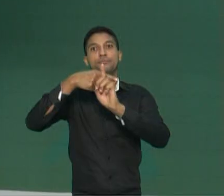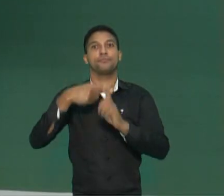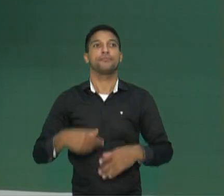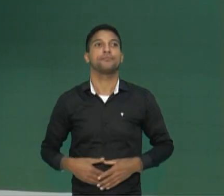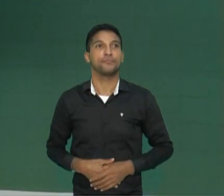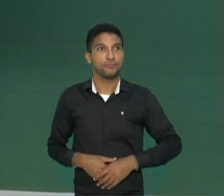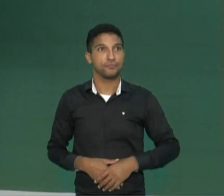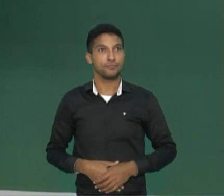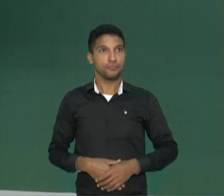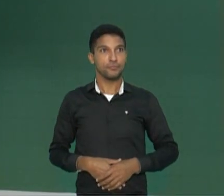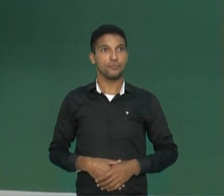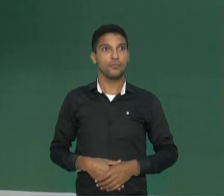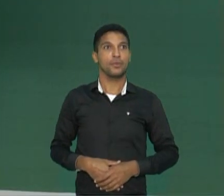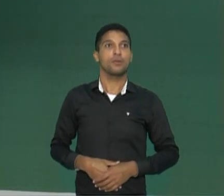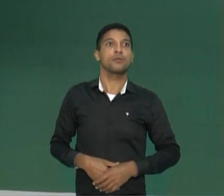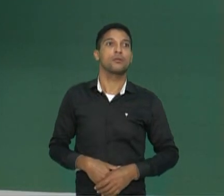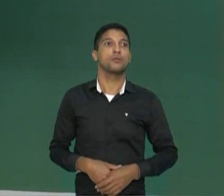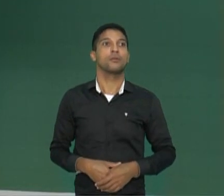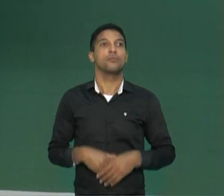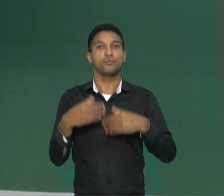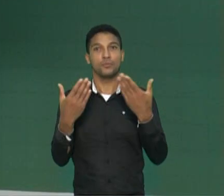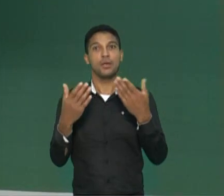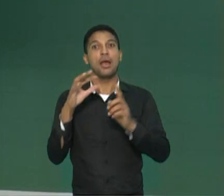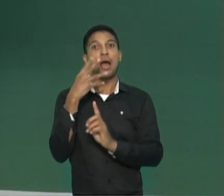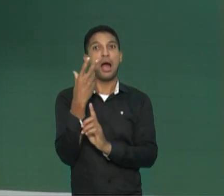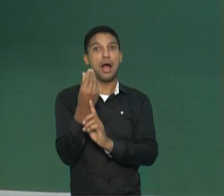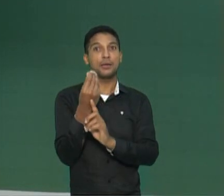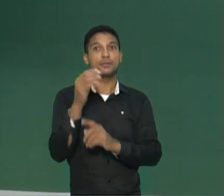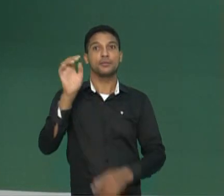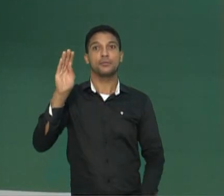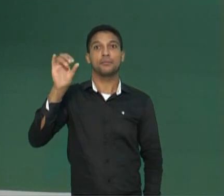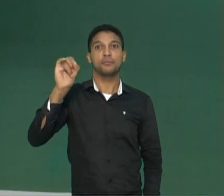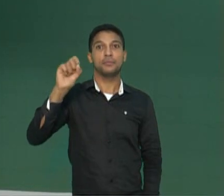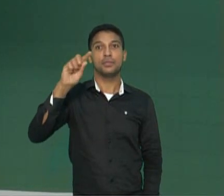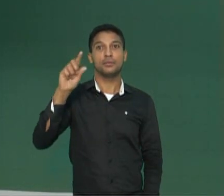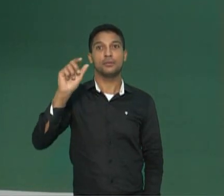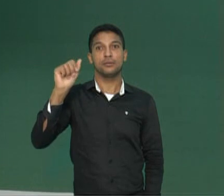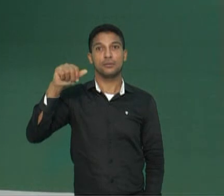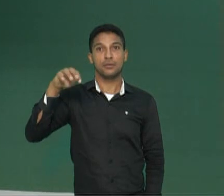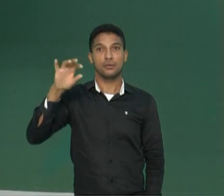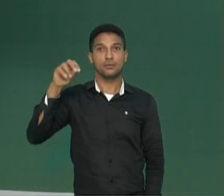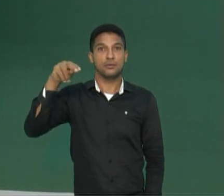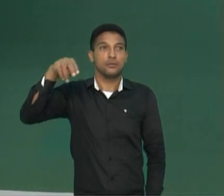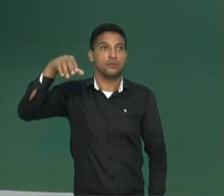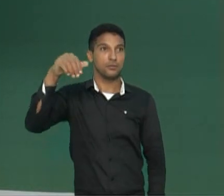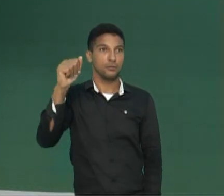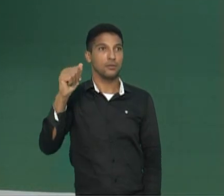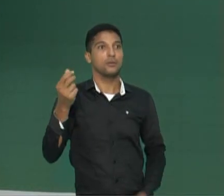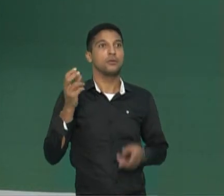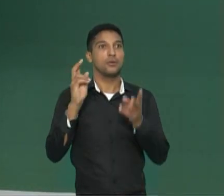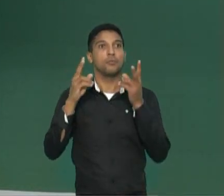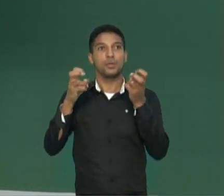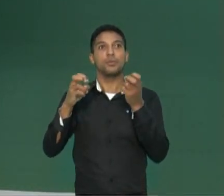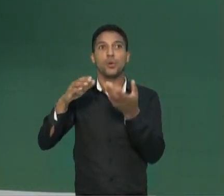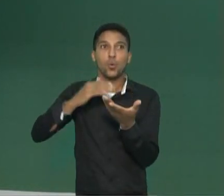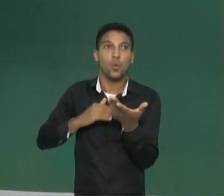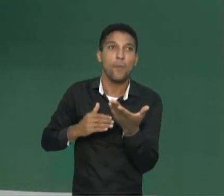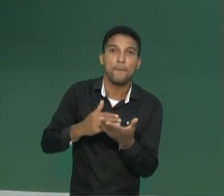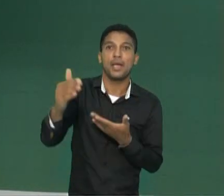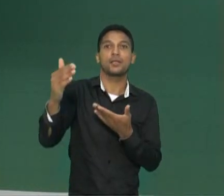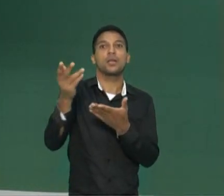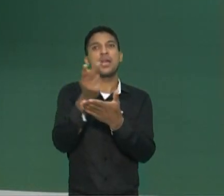que se deu a evolução dos mosaicos. Desmaterialização e idealização das figuras, os personagens eram fora do espaço de tempo. Não